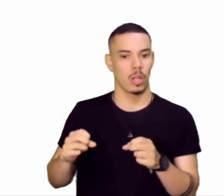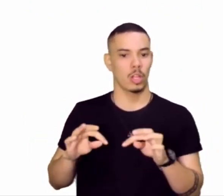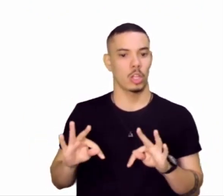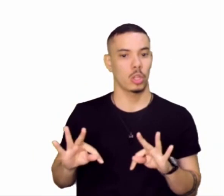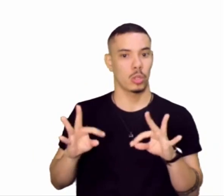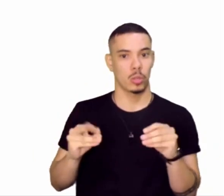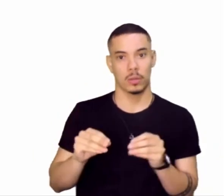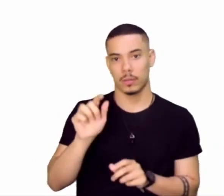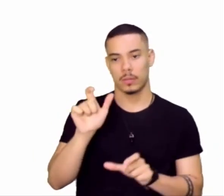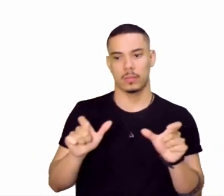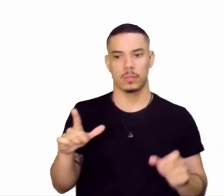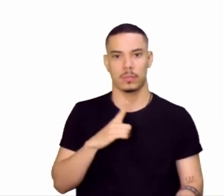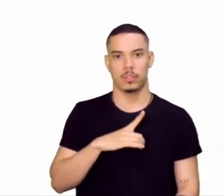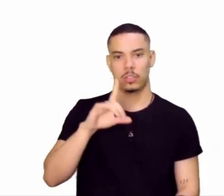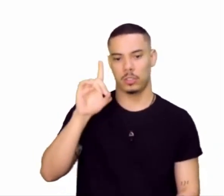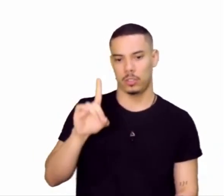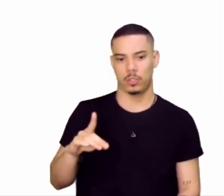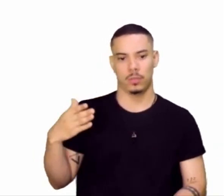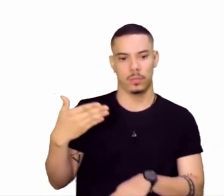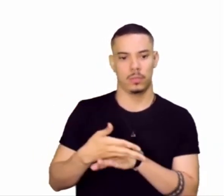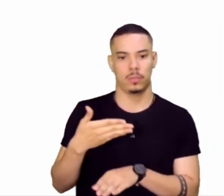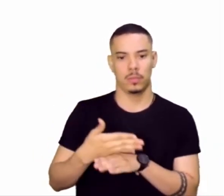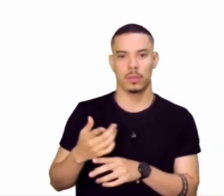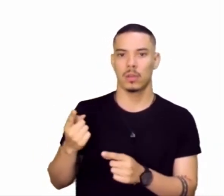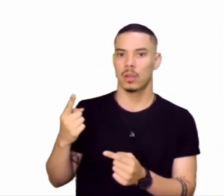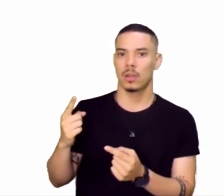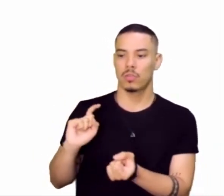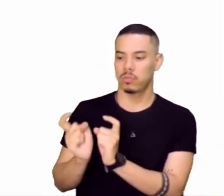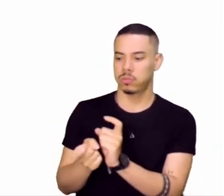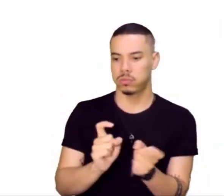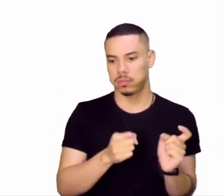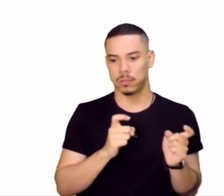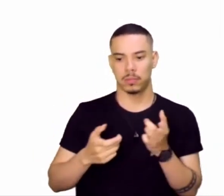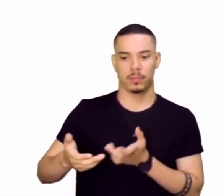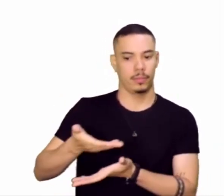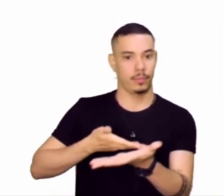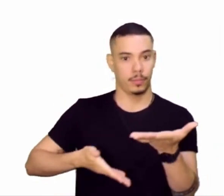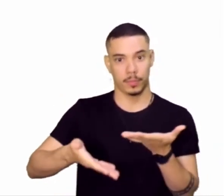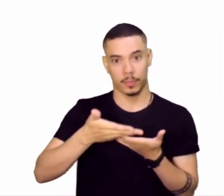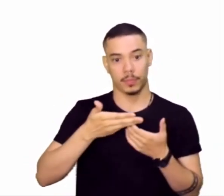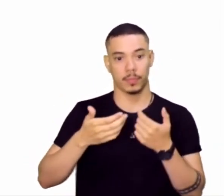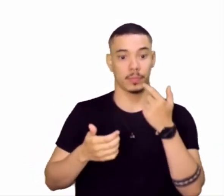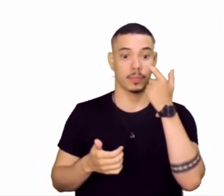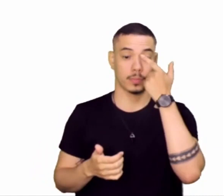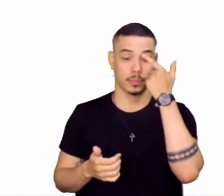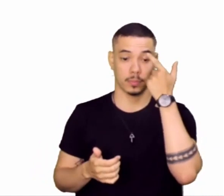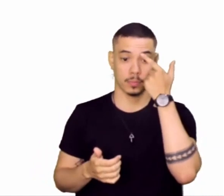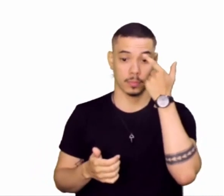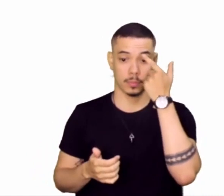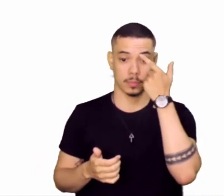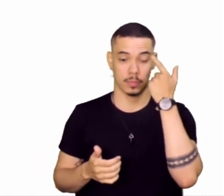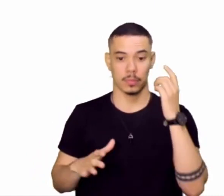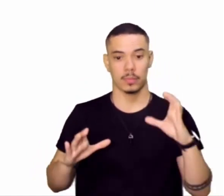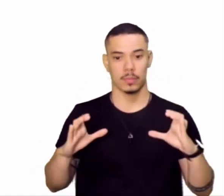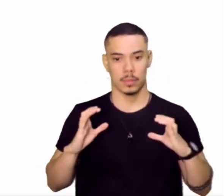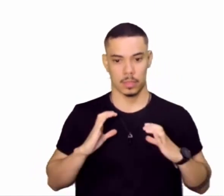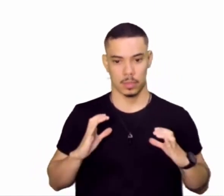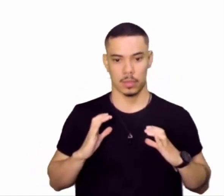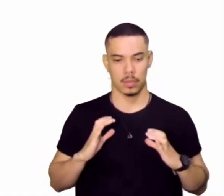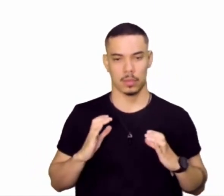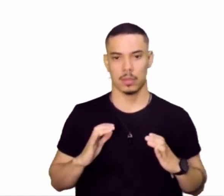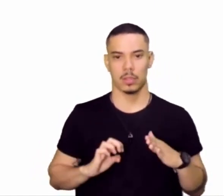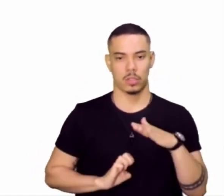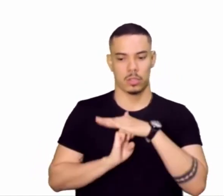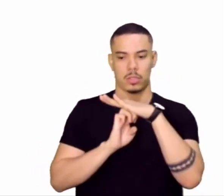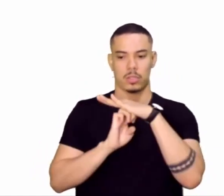direito de participar das discussões, das deliberações públicas lá na cidade-estado,